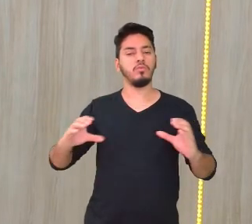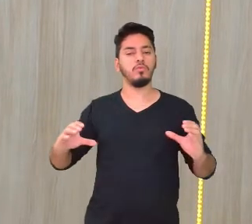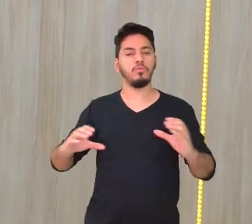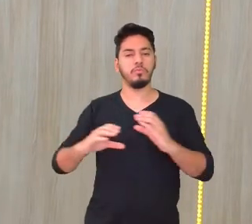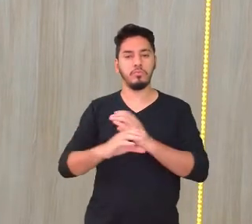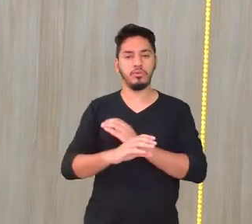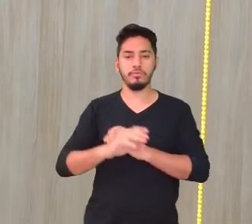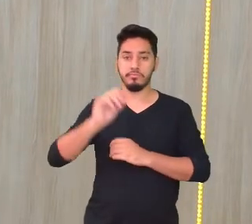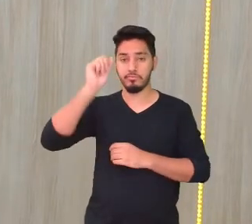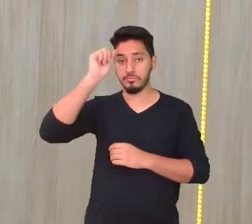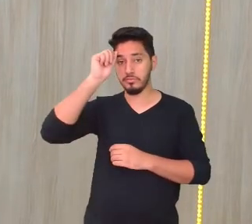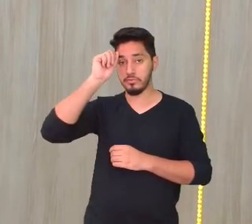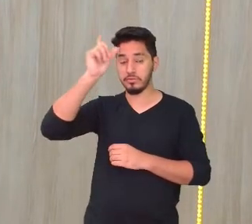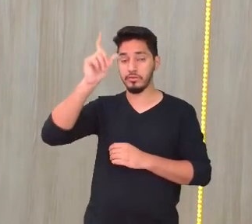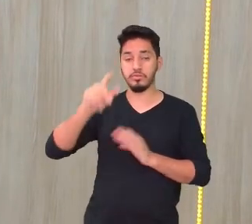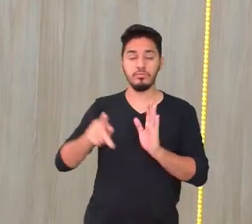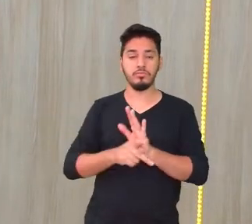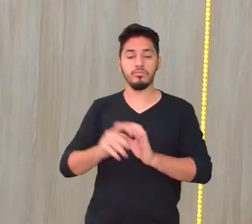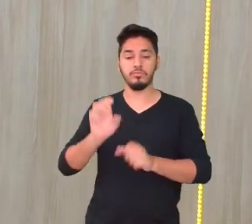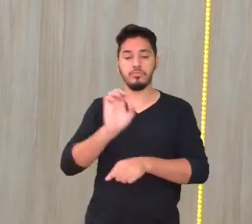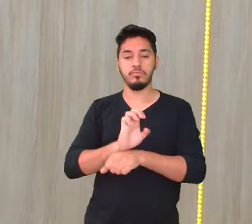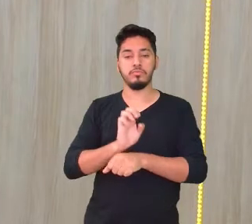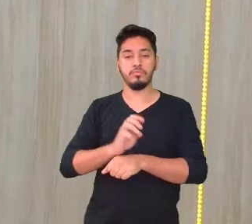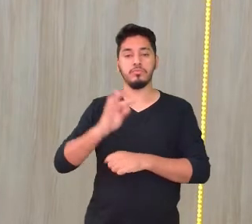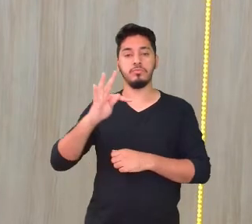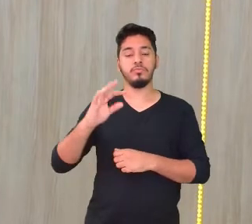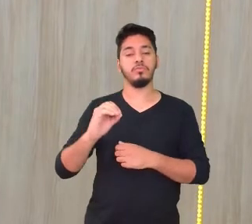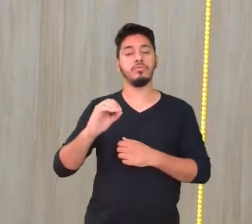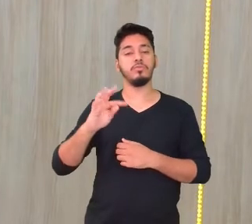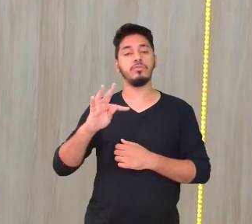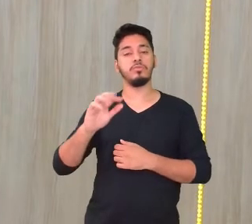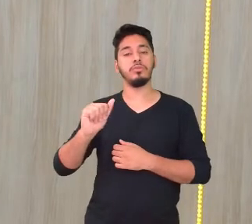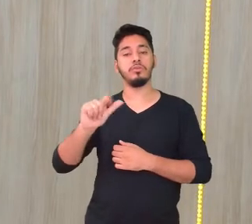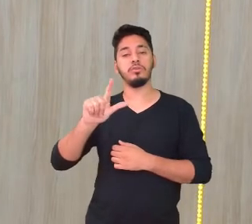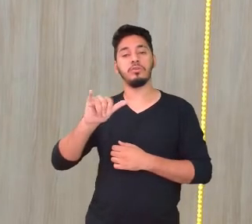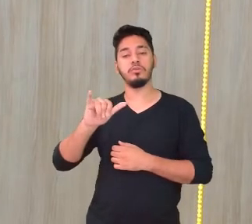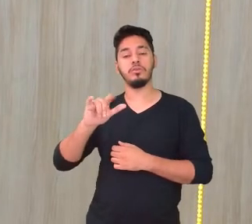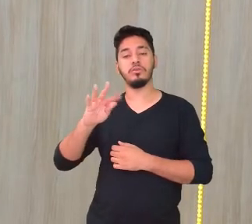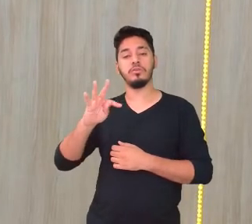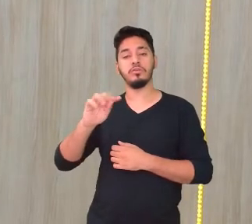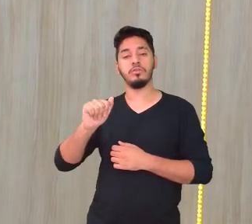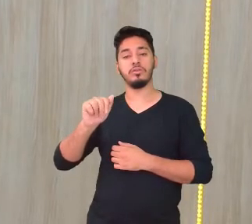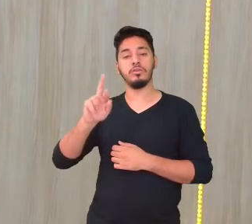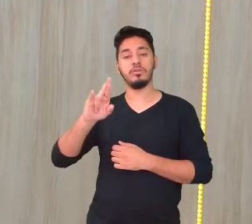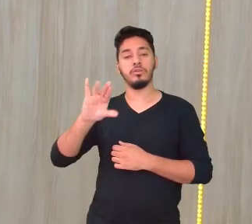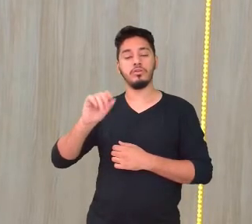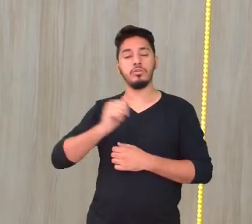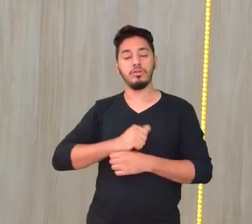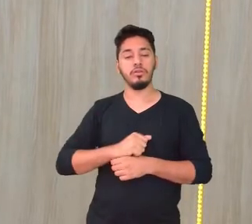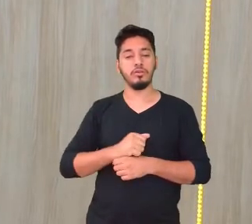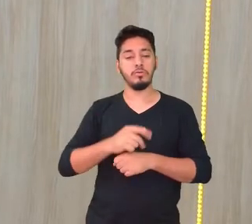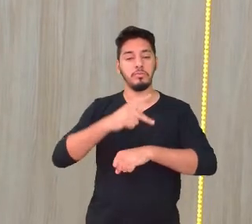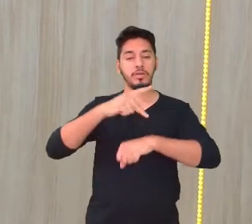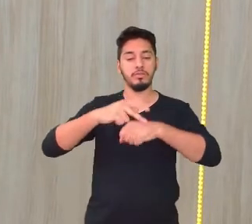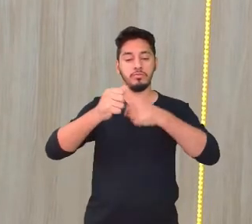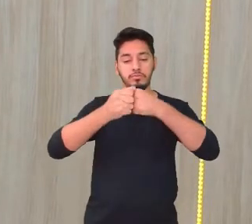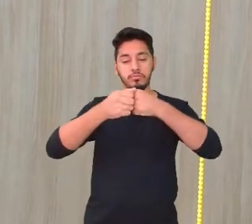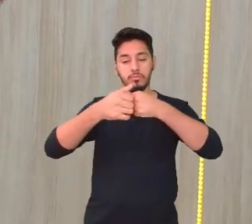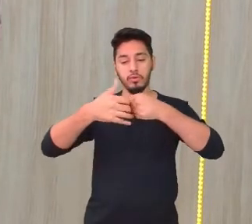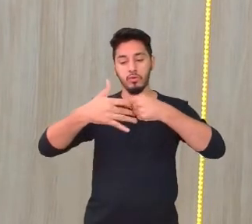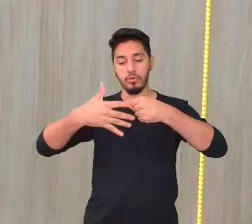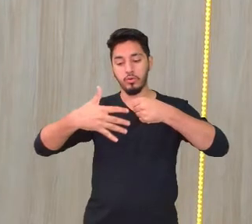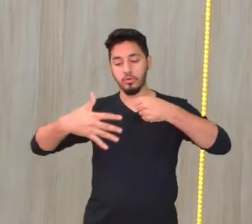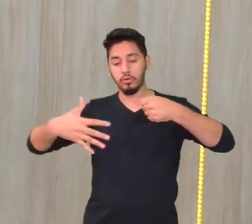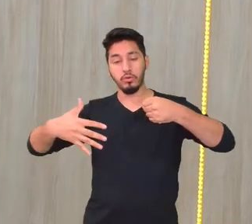ideias, do Estado totalitário alemão era exatamente essa ideia de expansionismo, conquista de